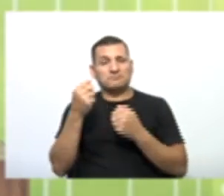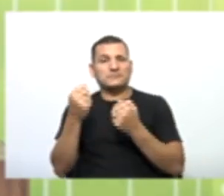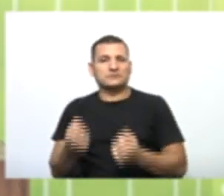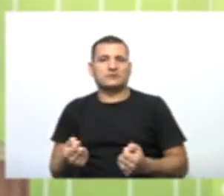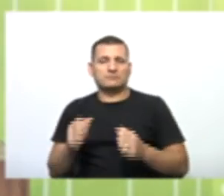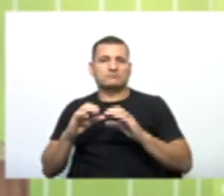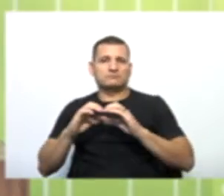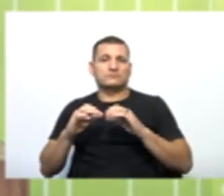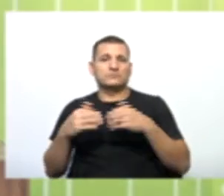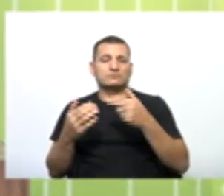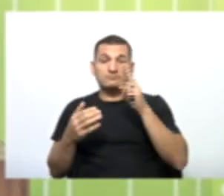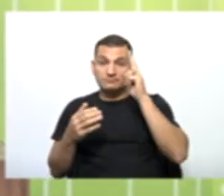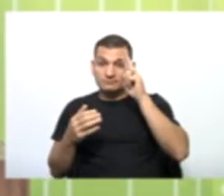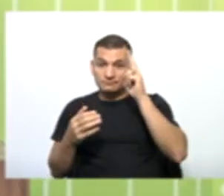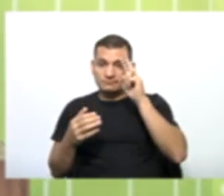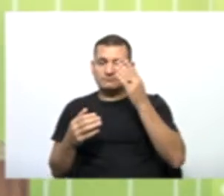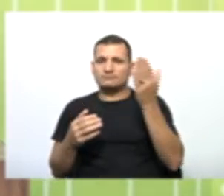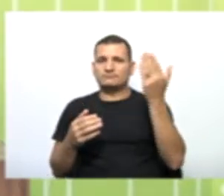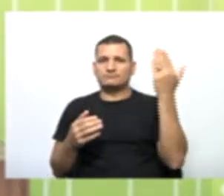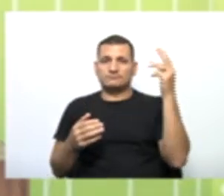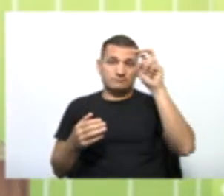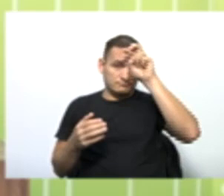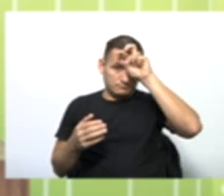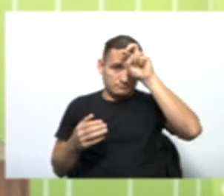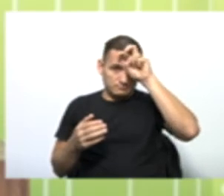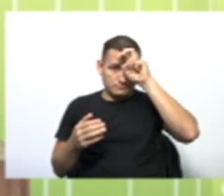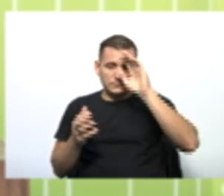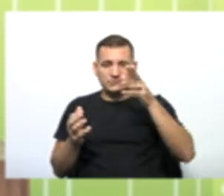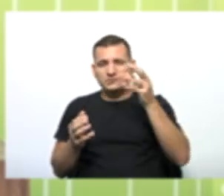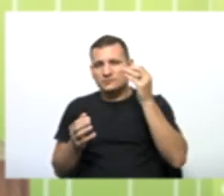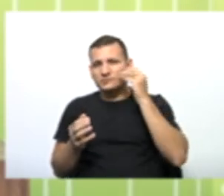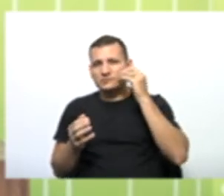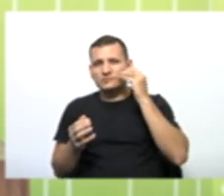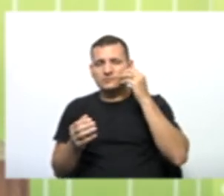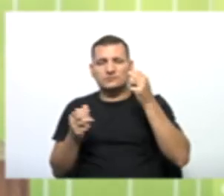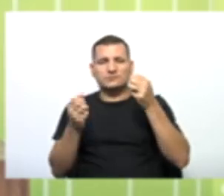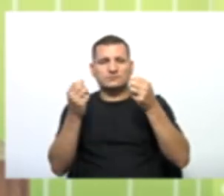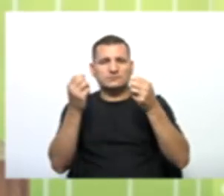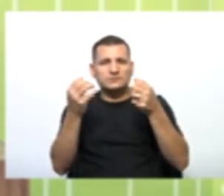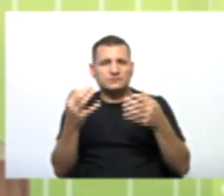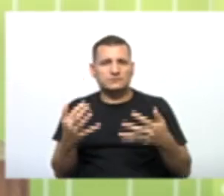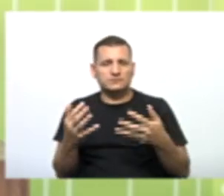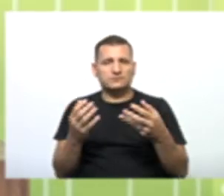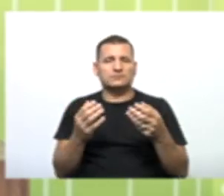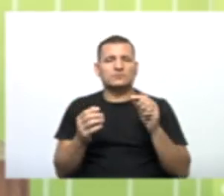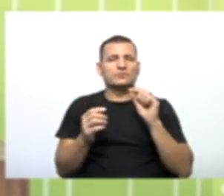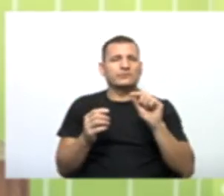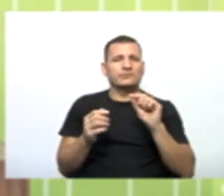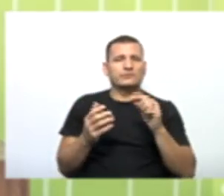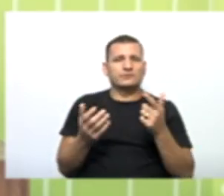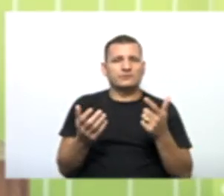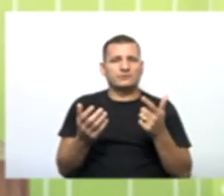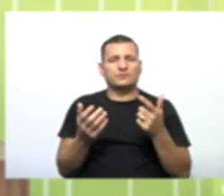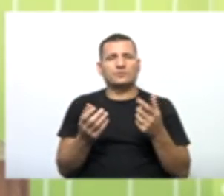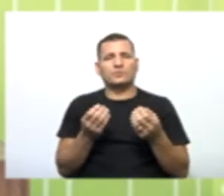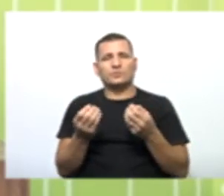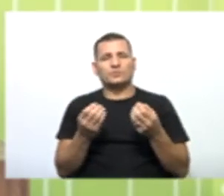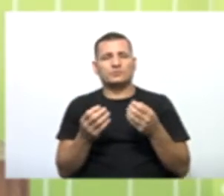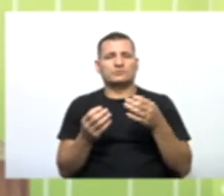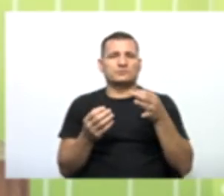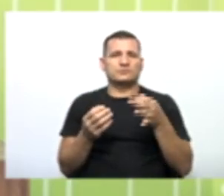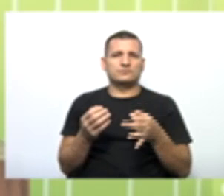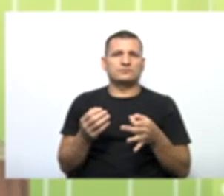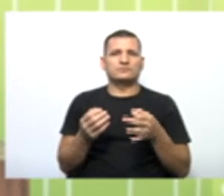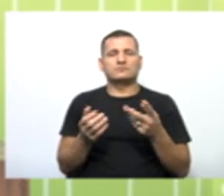história lá do Egito Antigo tentava explicar para a gente como era, o que era o certo e o que era